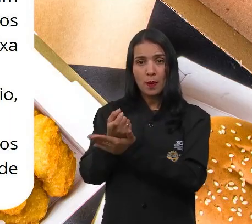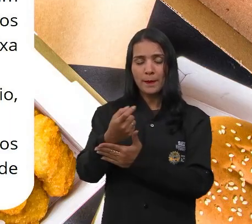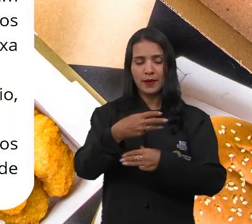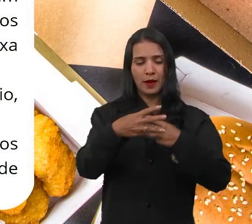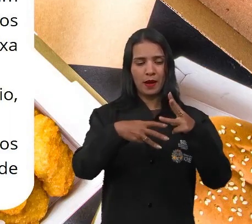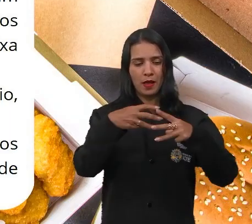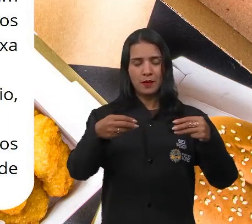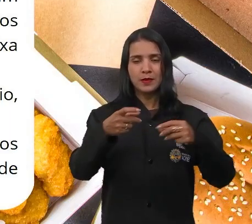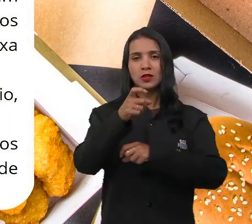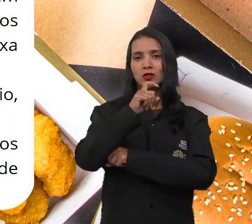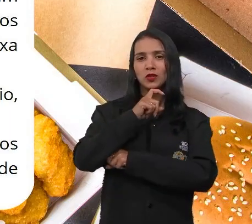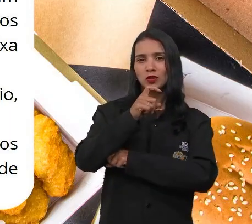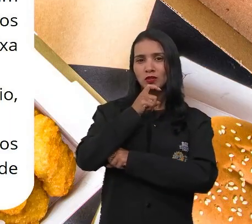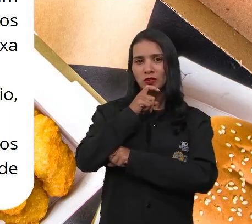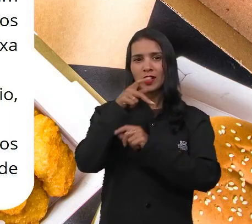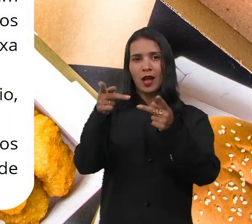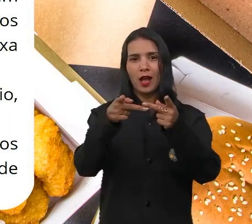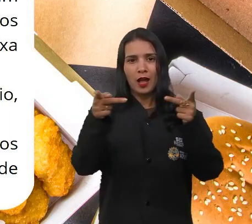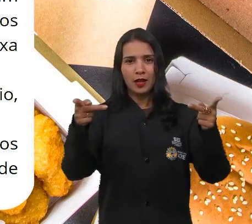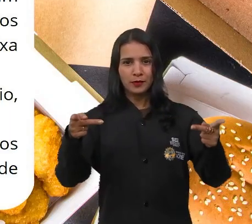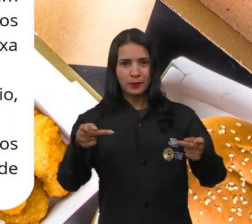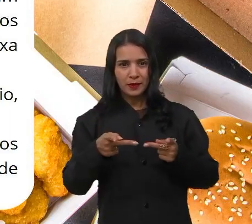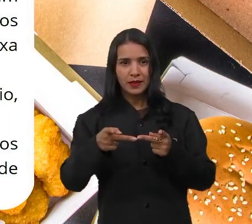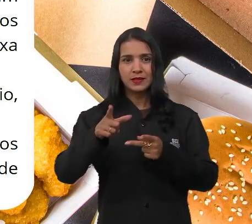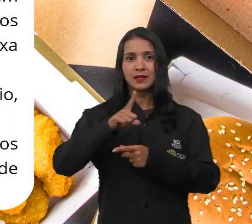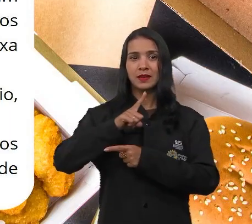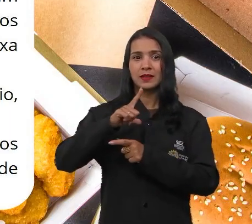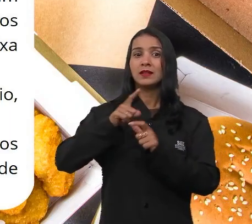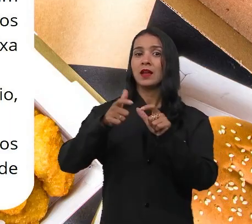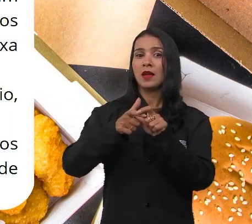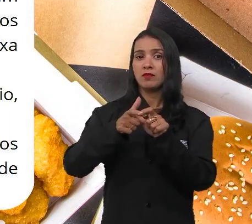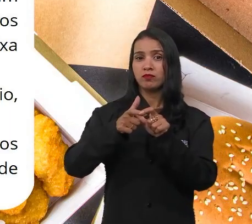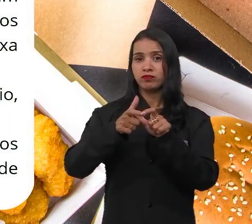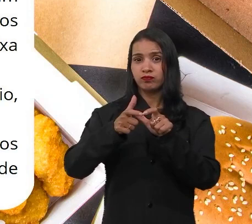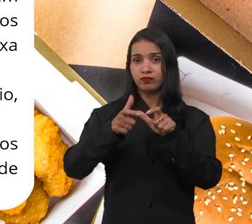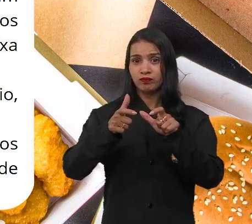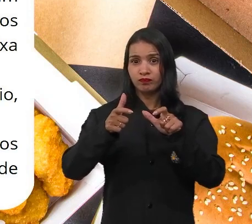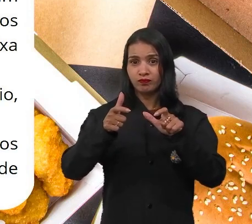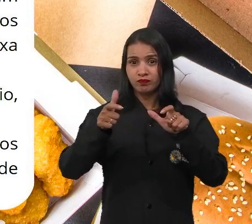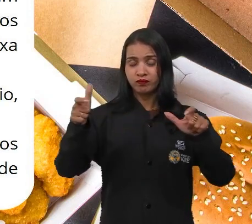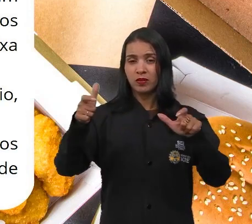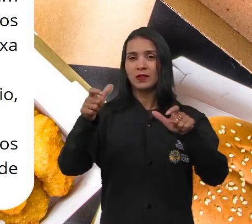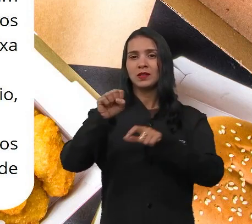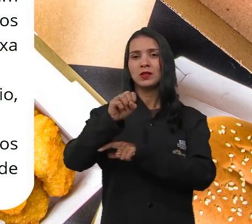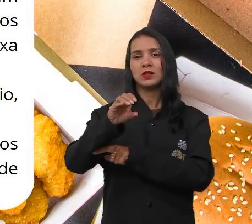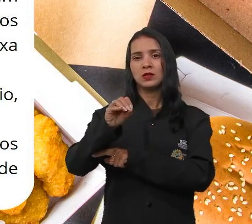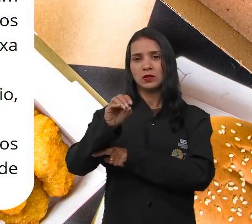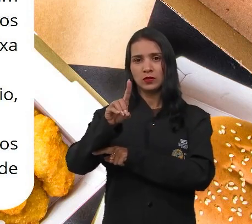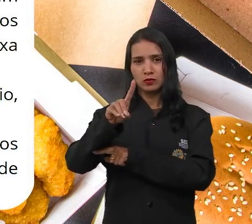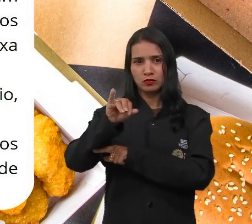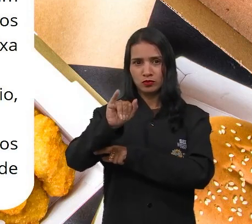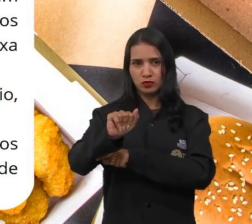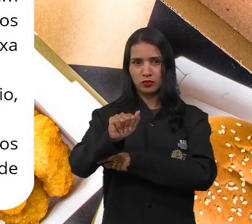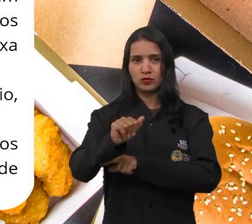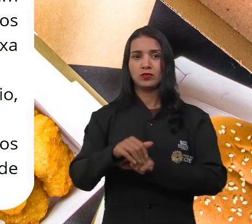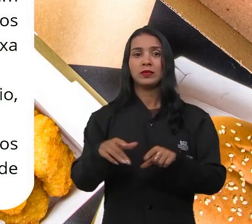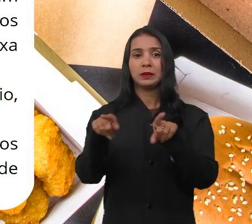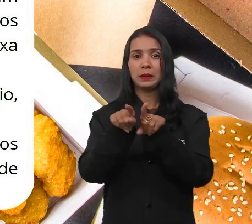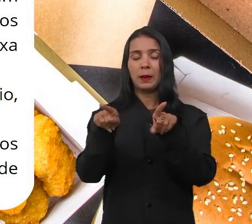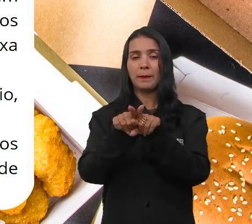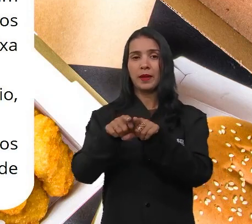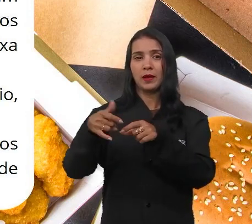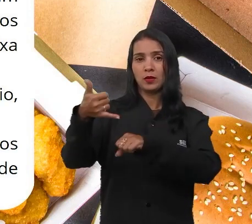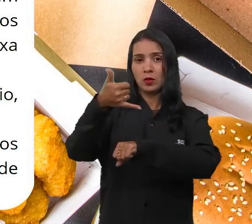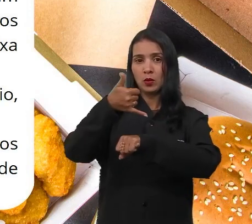nuggets, geralmente apresentam ali alto teor de sódio. Aqui tá tudo certo, ó. Alto teor de sódio, gorduras saturadas ou